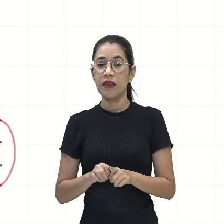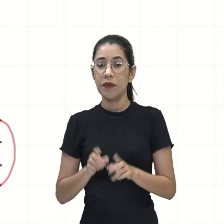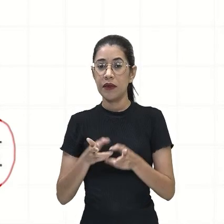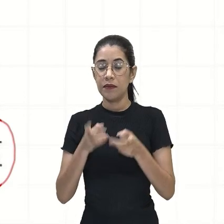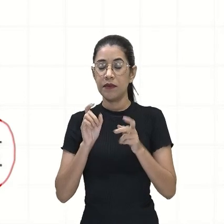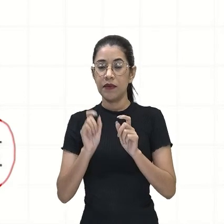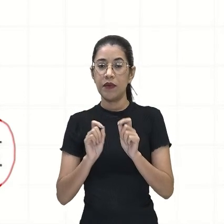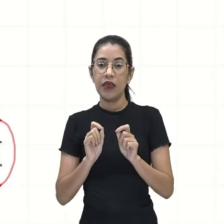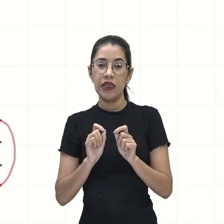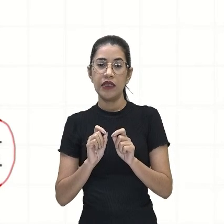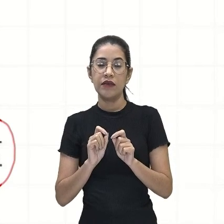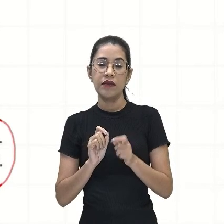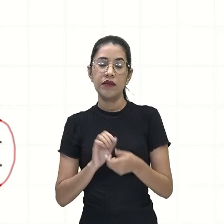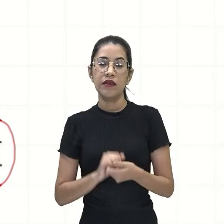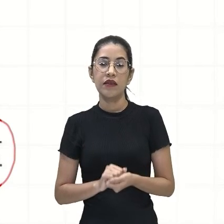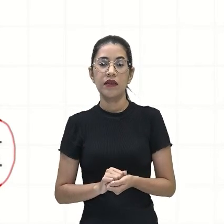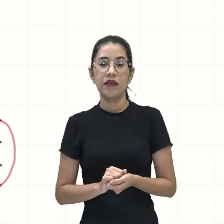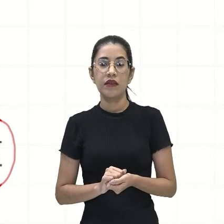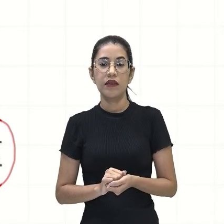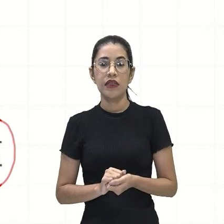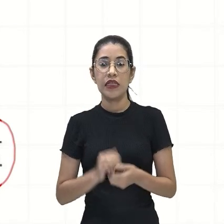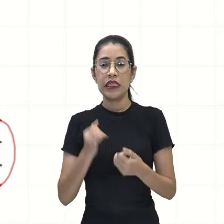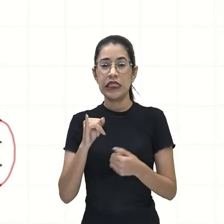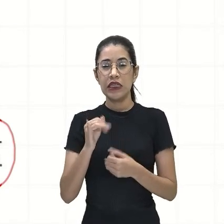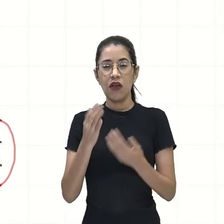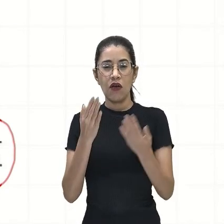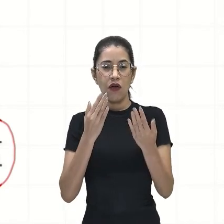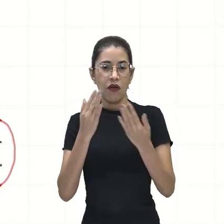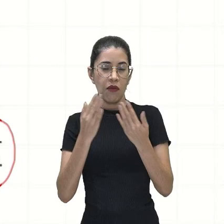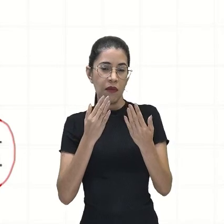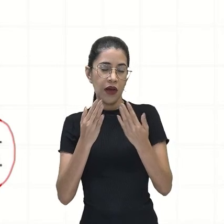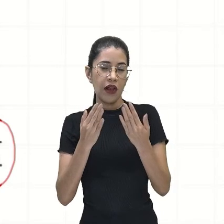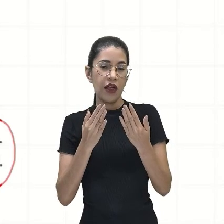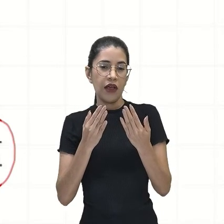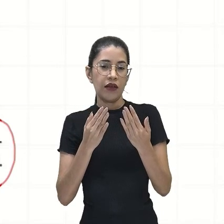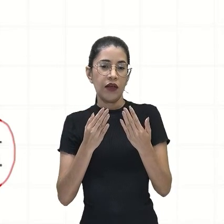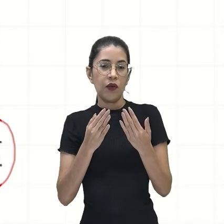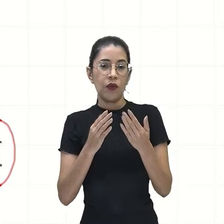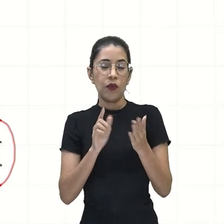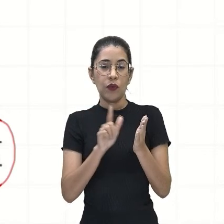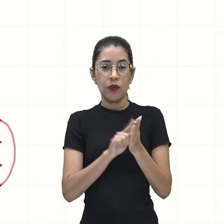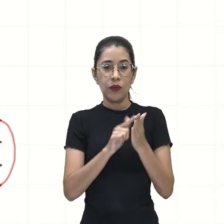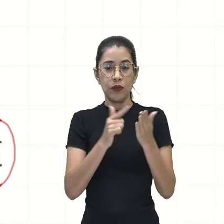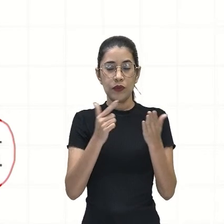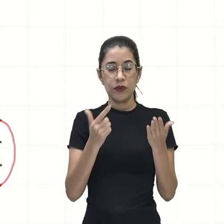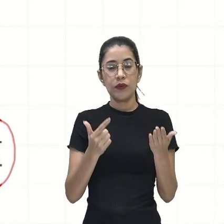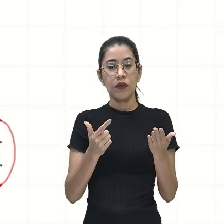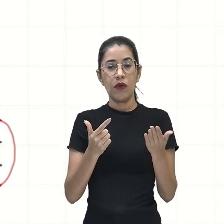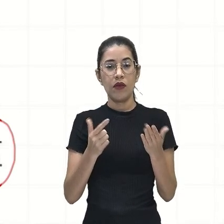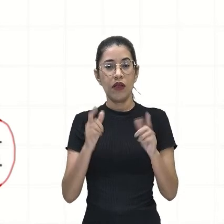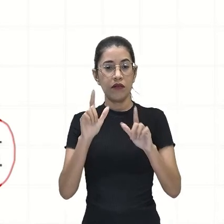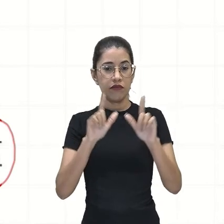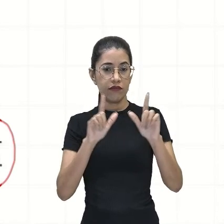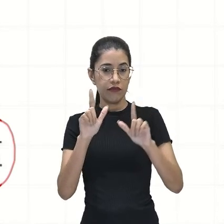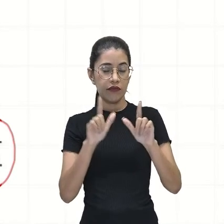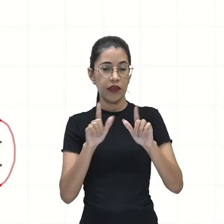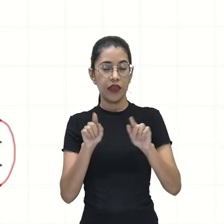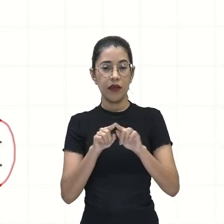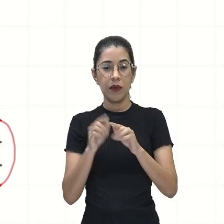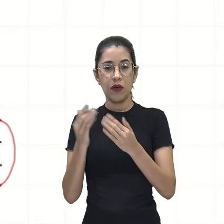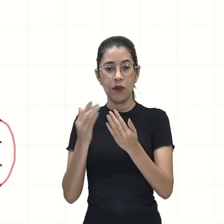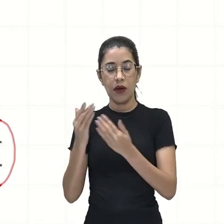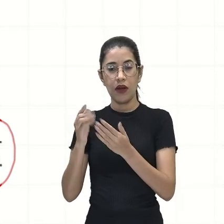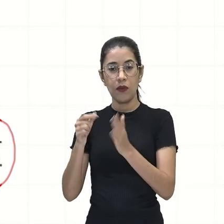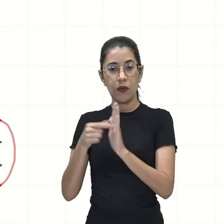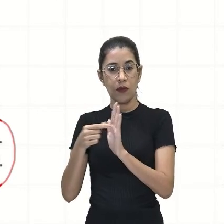é válido dessa comparação, mas quando eu traço aqui a linha, né? Se eu conseguisse fazer uma linha reta, eu consigo